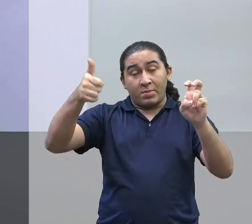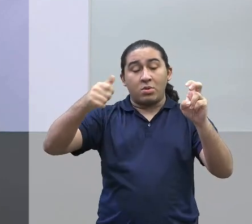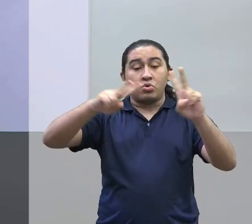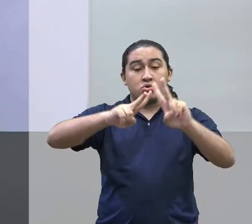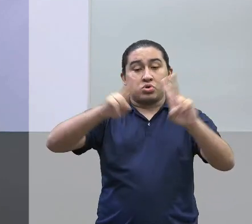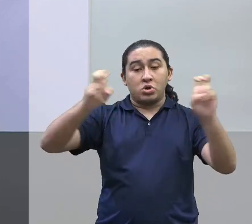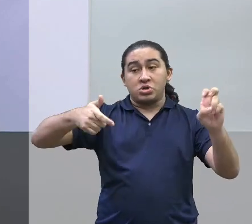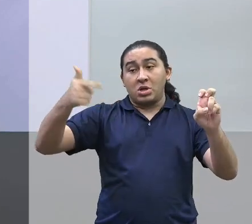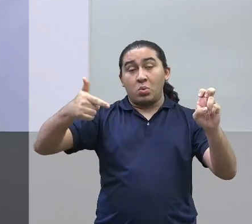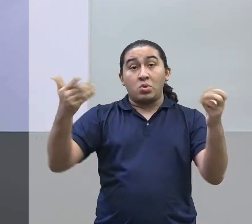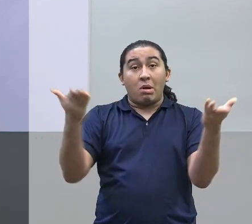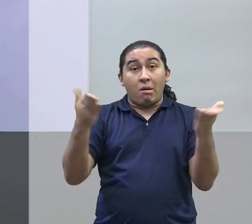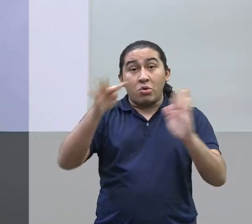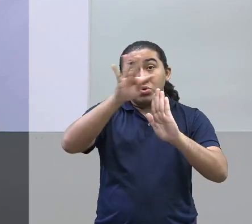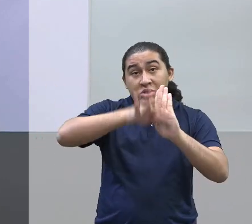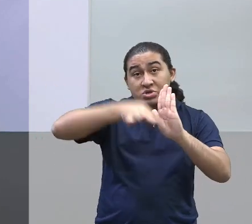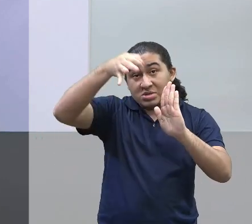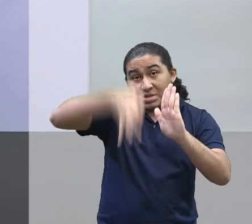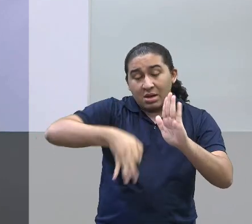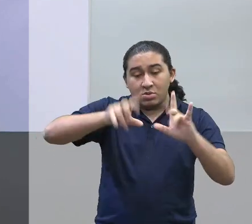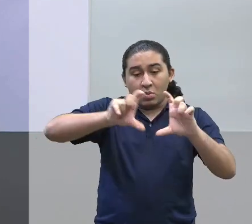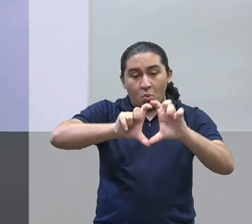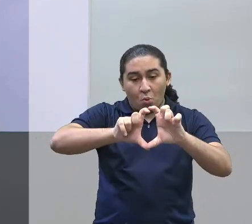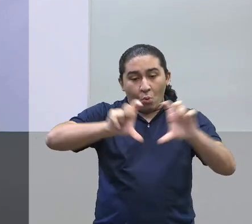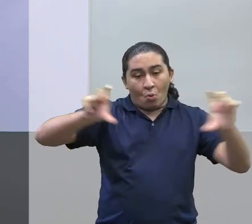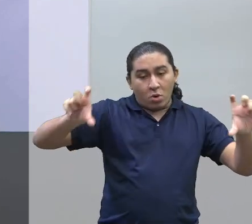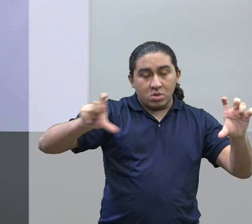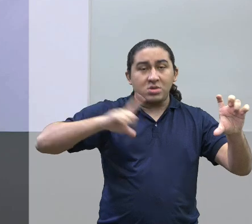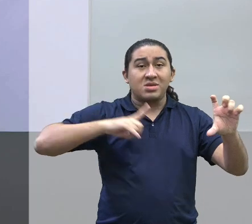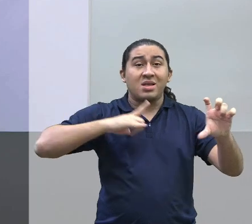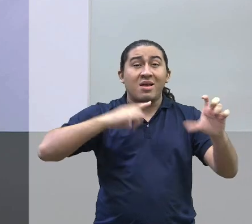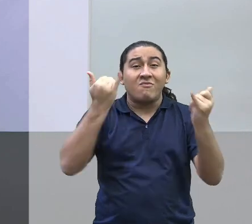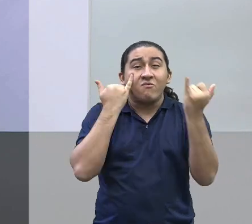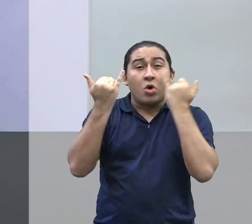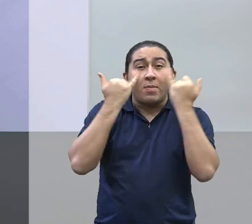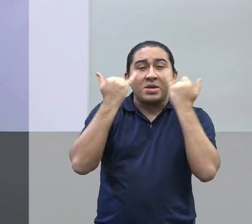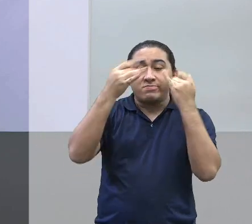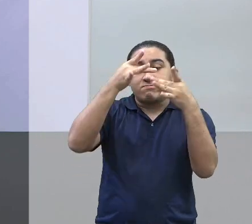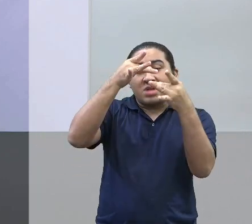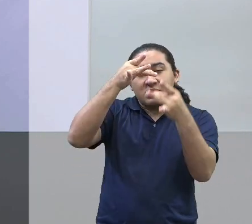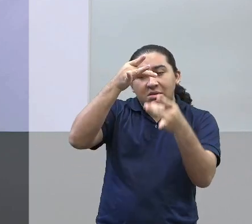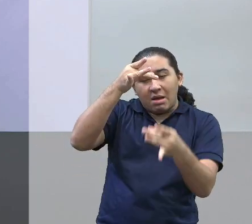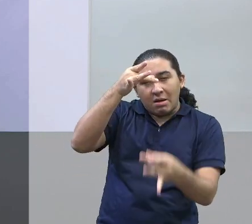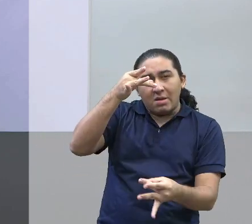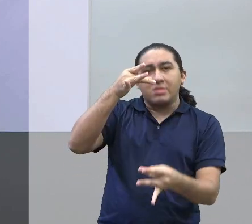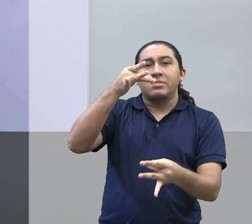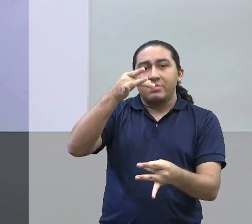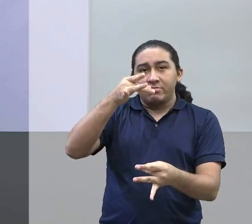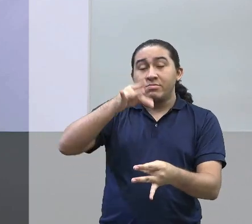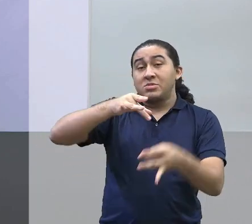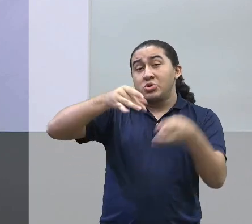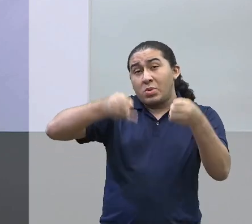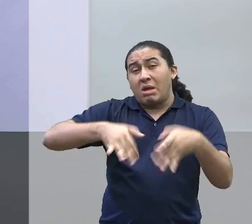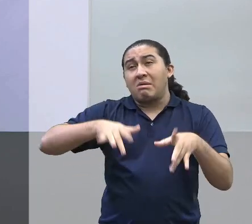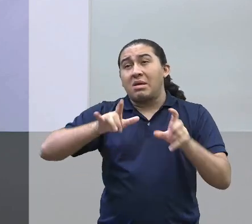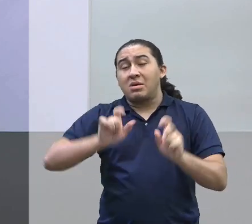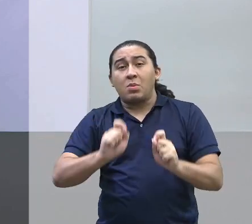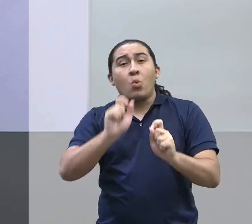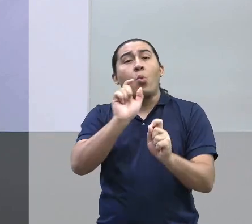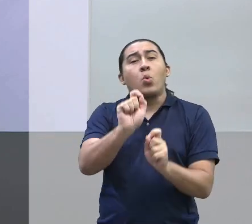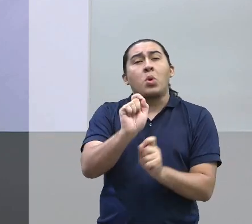trazer detalhes de cada uma das perguntas. O que? O que